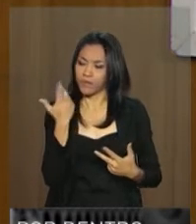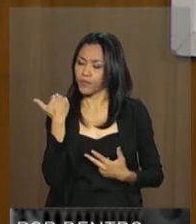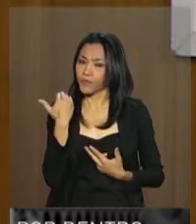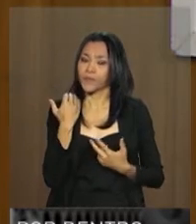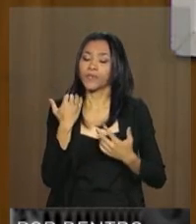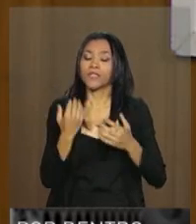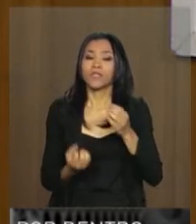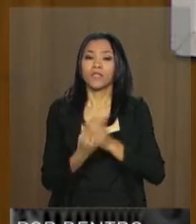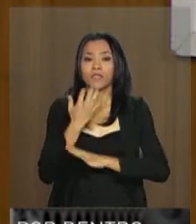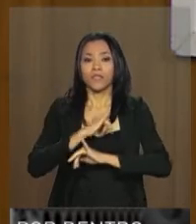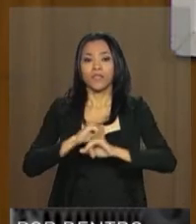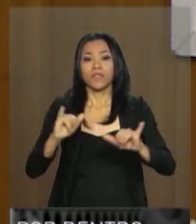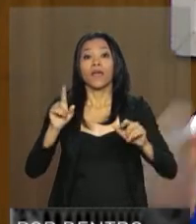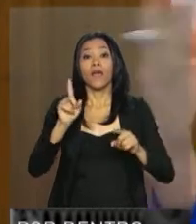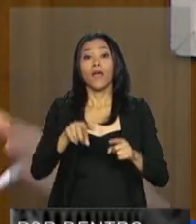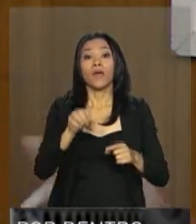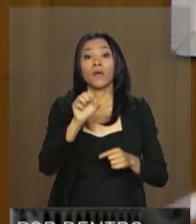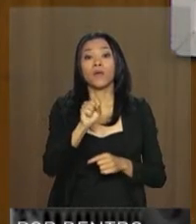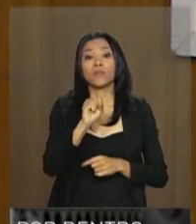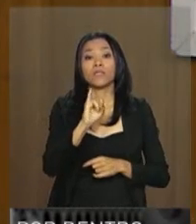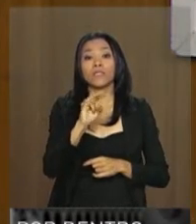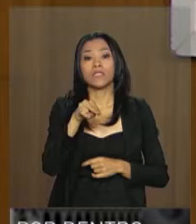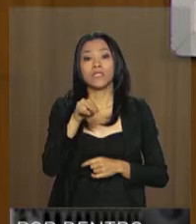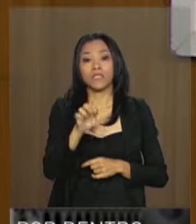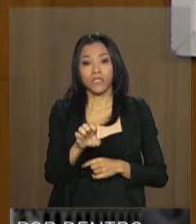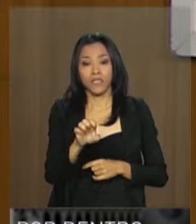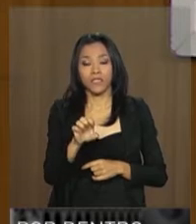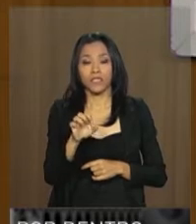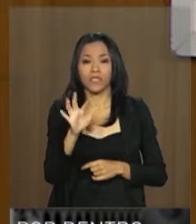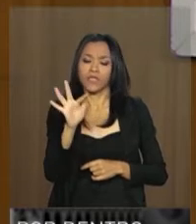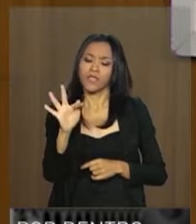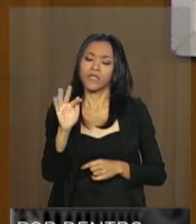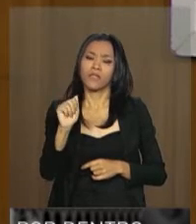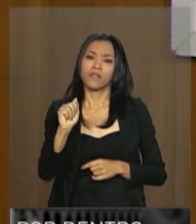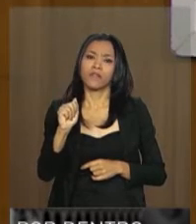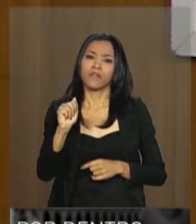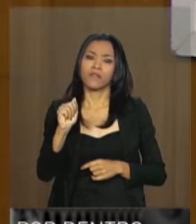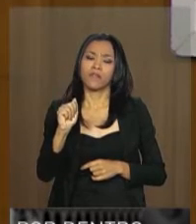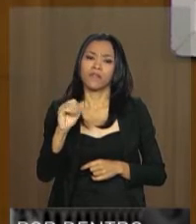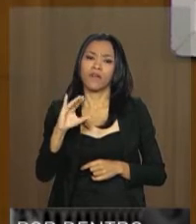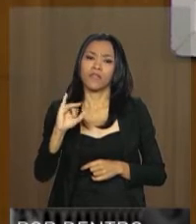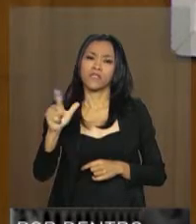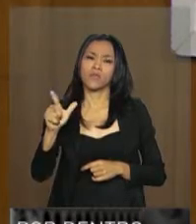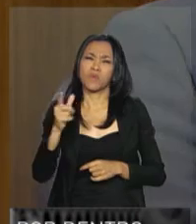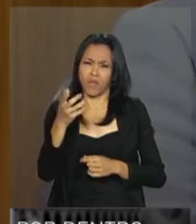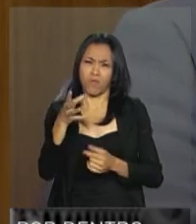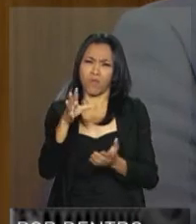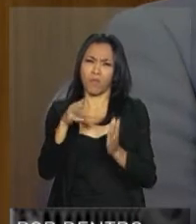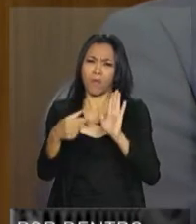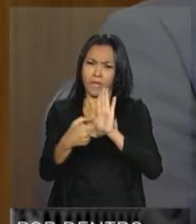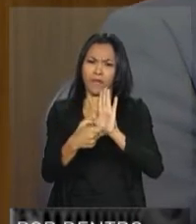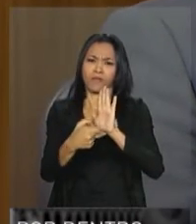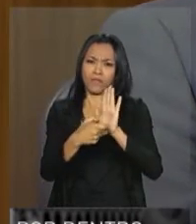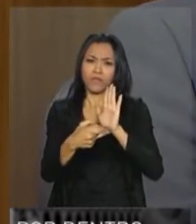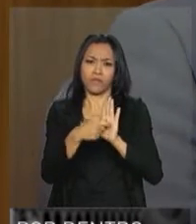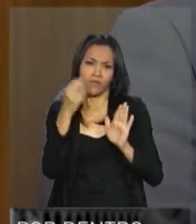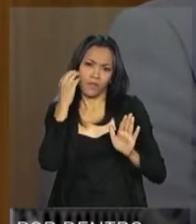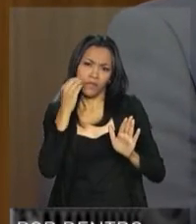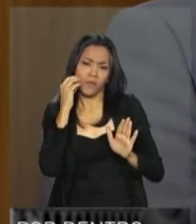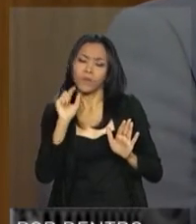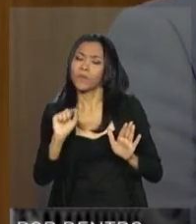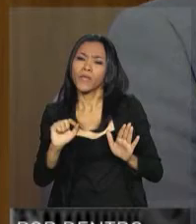é o cine fácil 2.0 que explicasse qual é o objetivo desse aplicativo o cine fácil é um